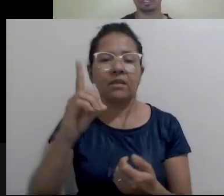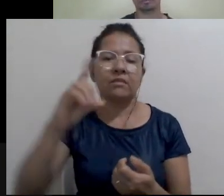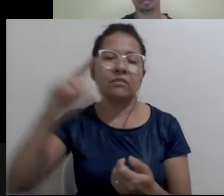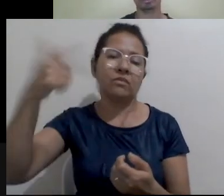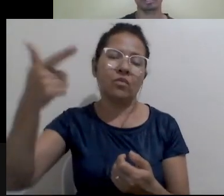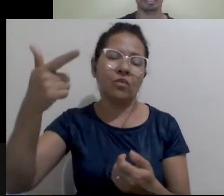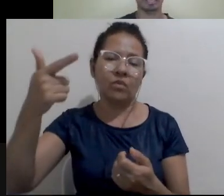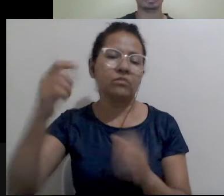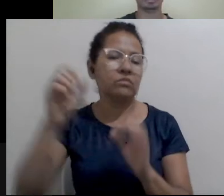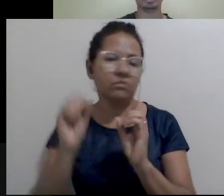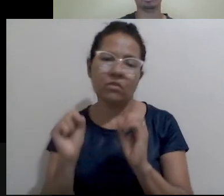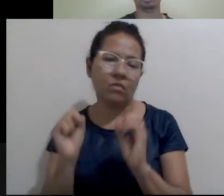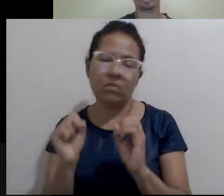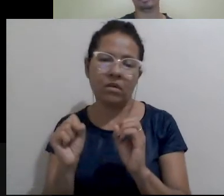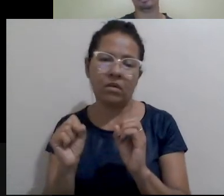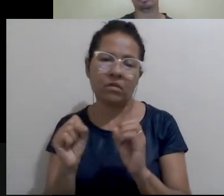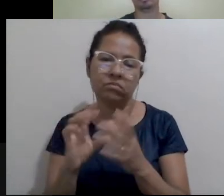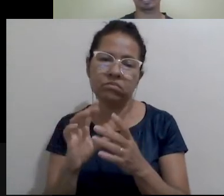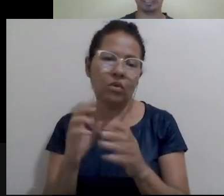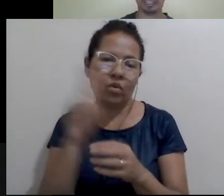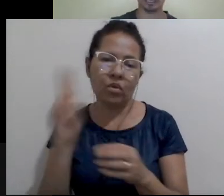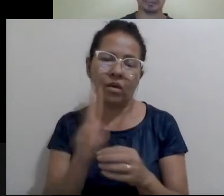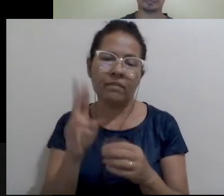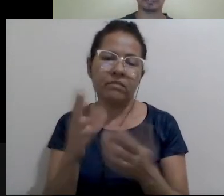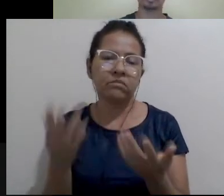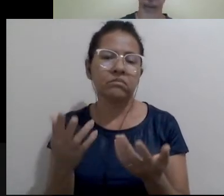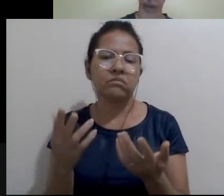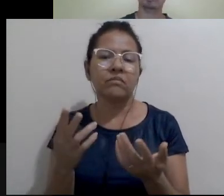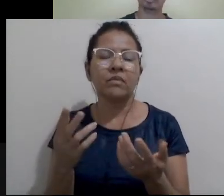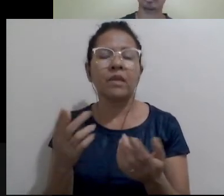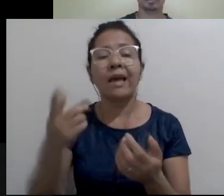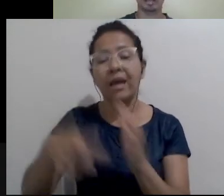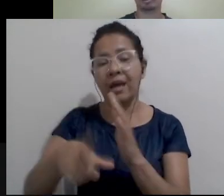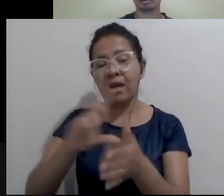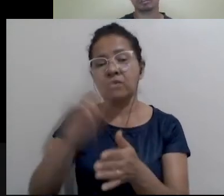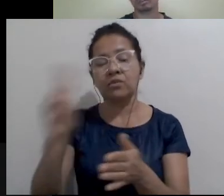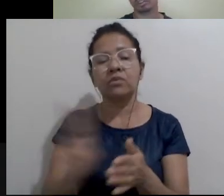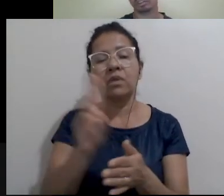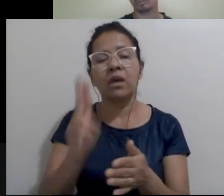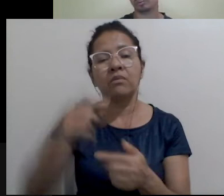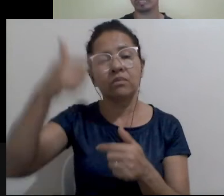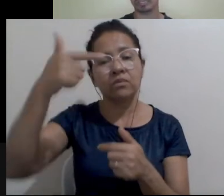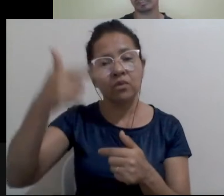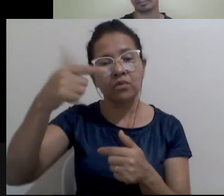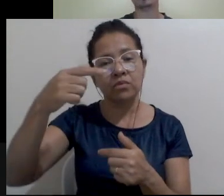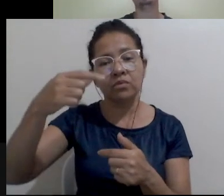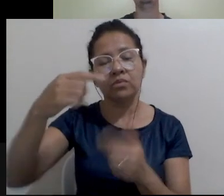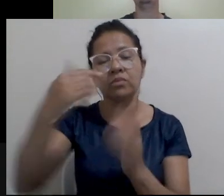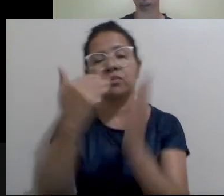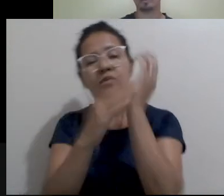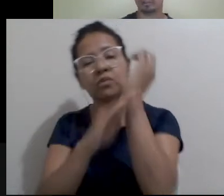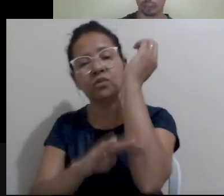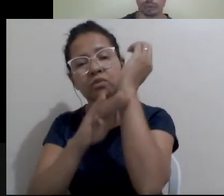viu anteriormente é que a gente utilizava 2 orbitais D do nível 3. Agora nós estamos utilizando 2 orbitais D